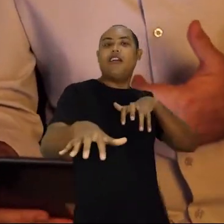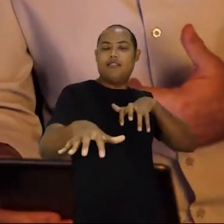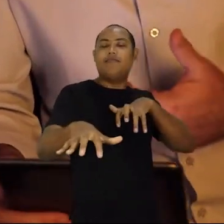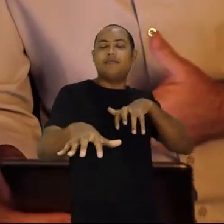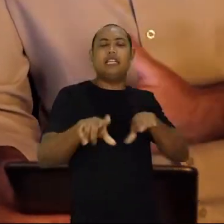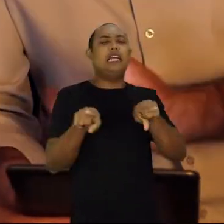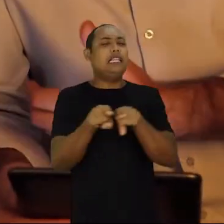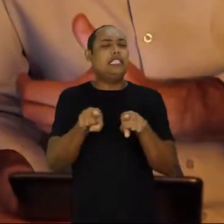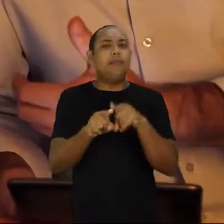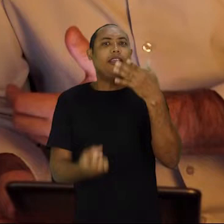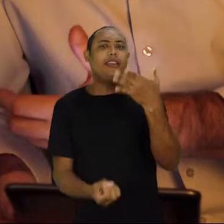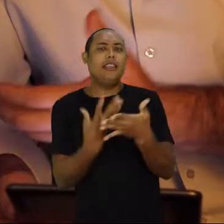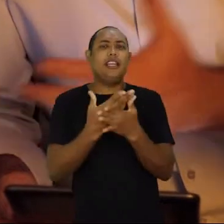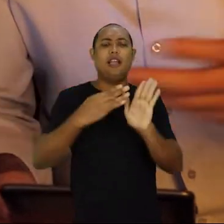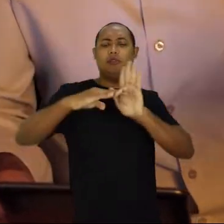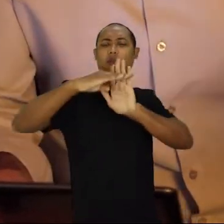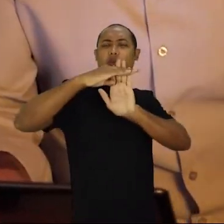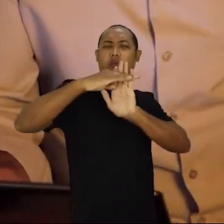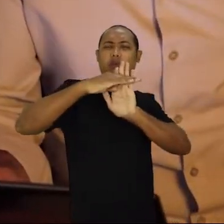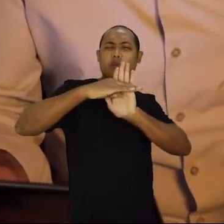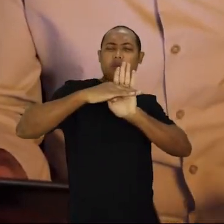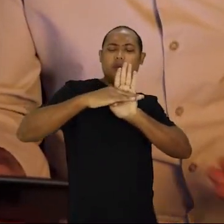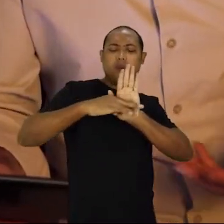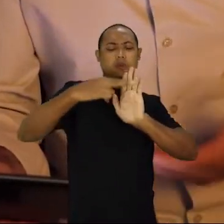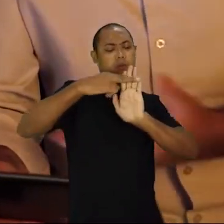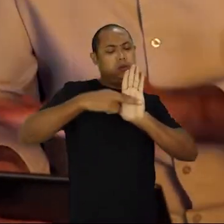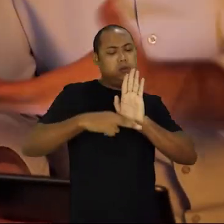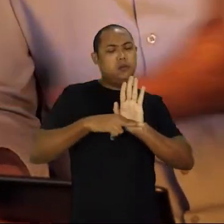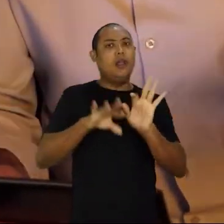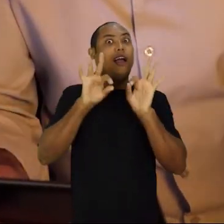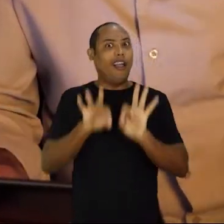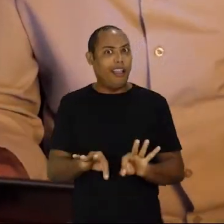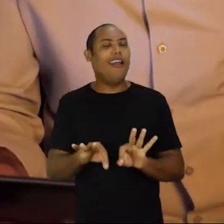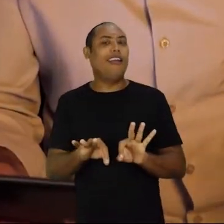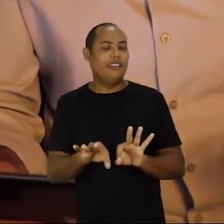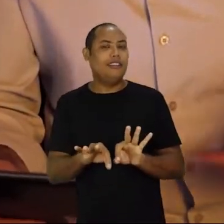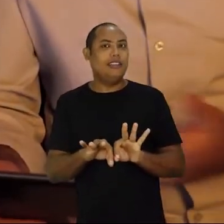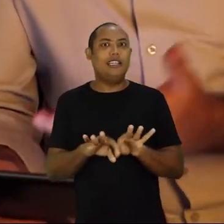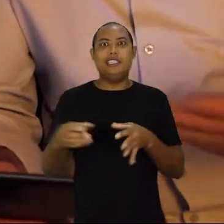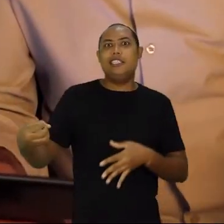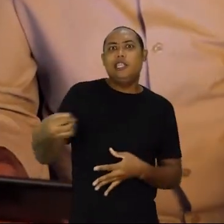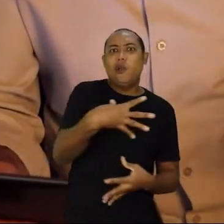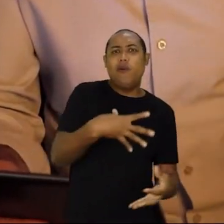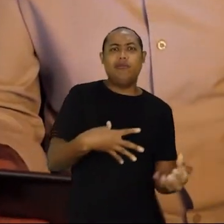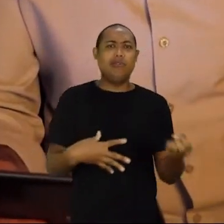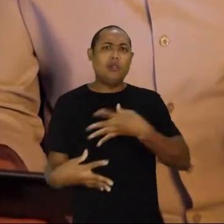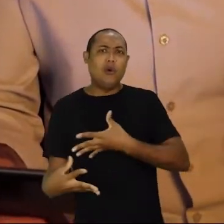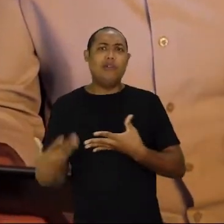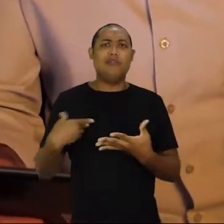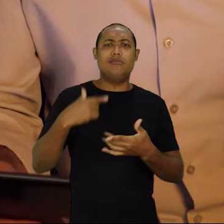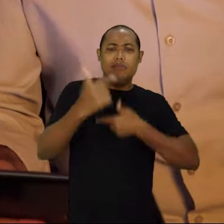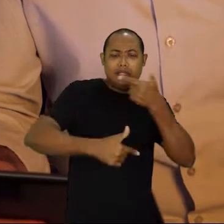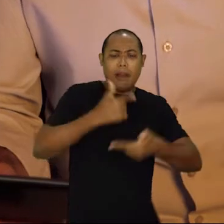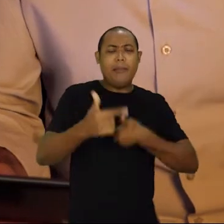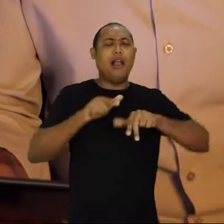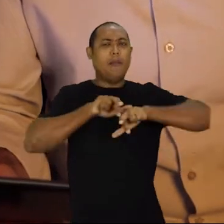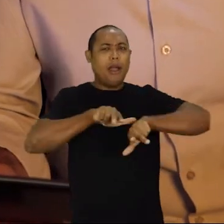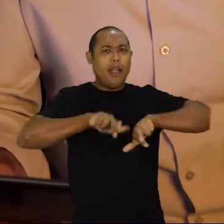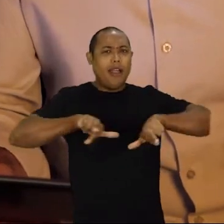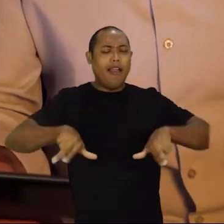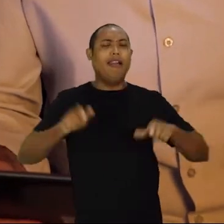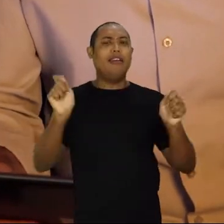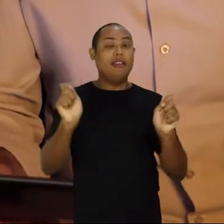Enfim, nós criamos um conjunto de normativos que pudessem regulamentar esse novo momento, essas novas